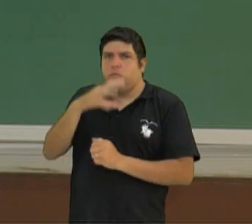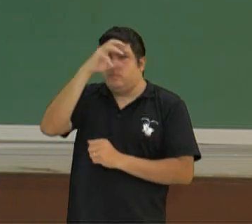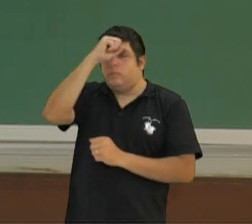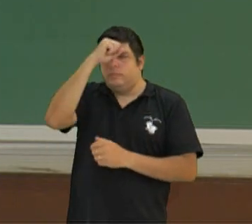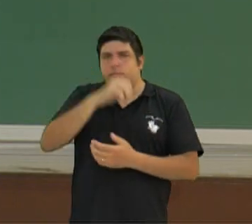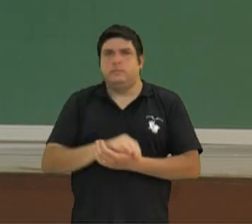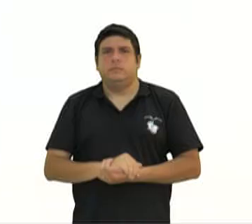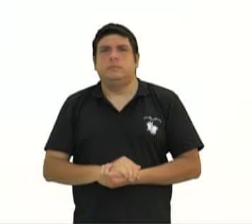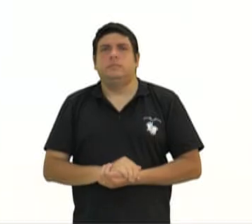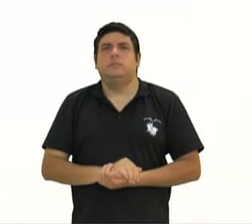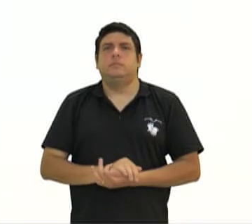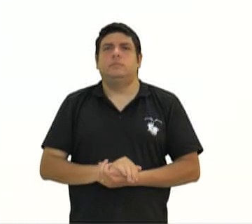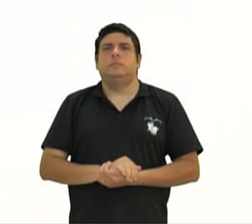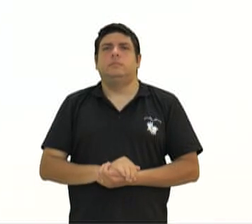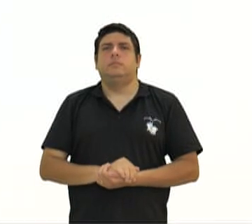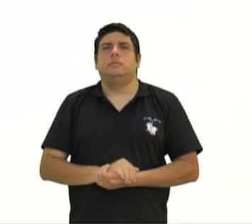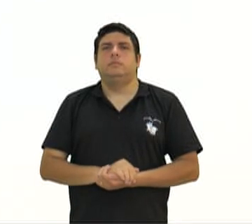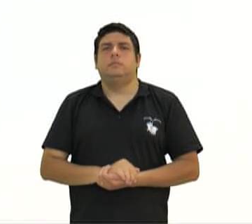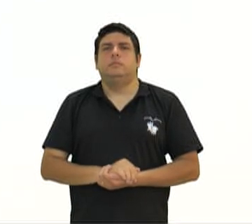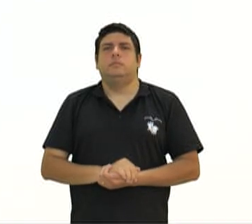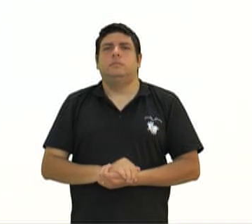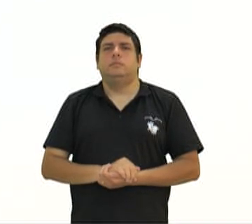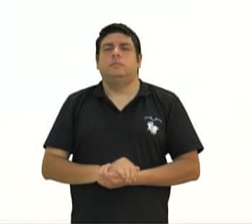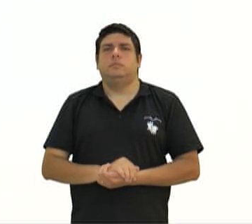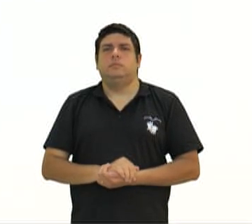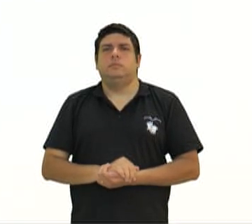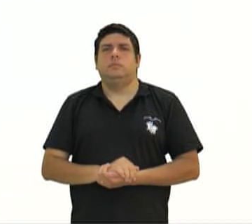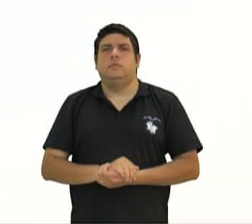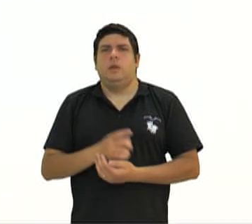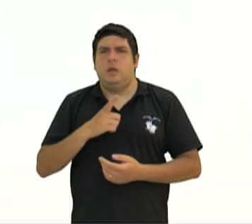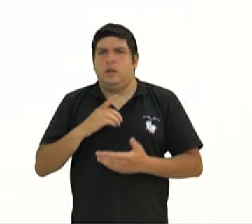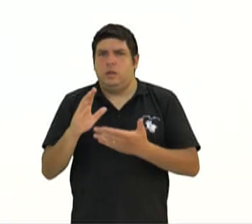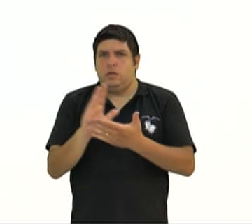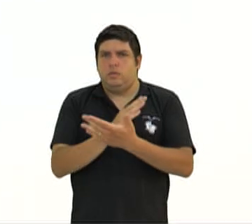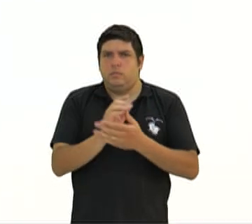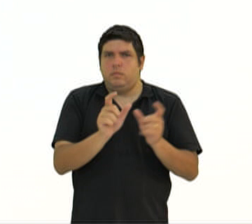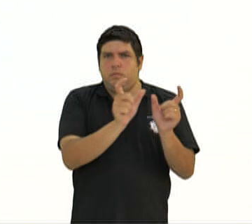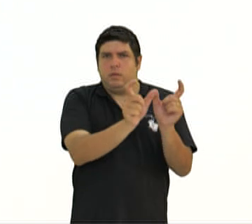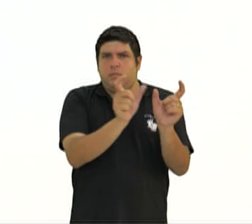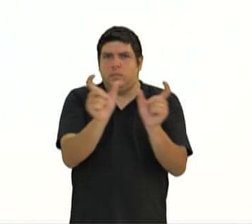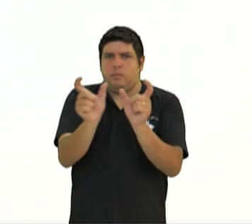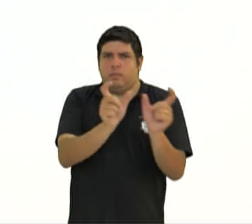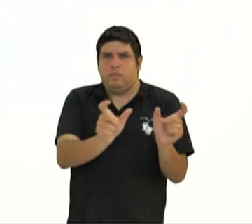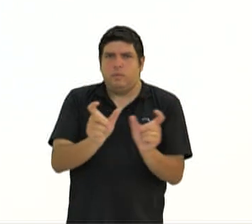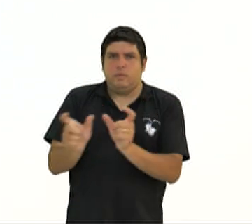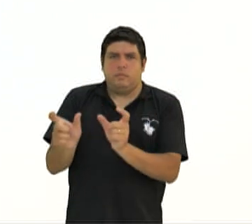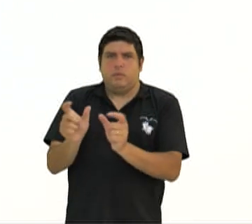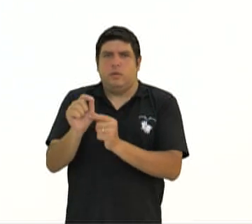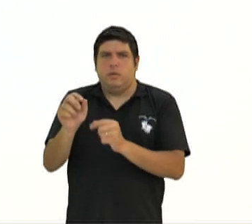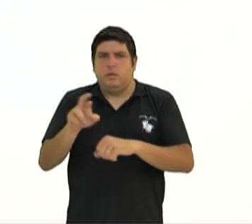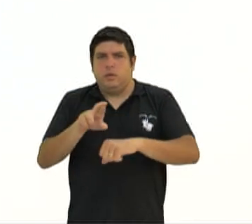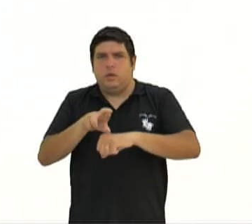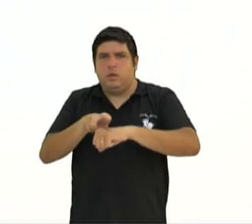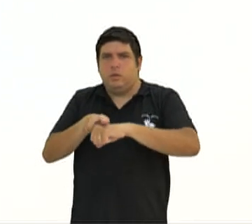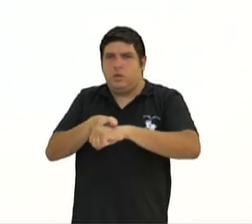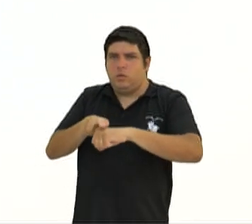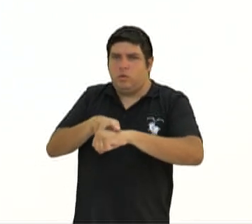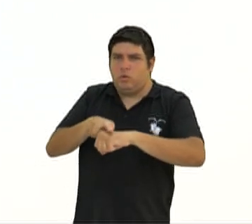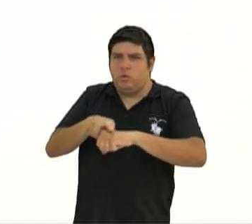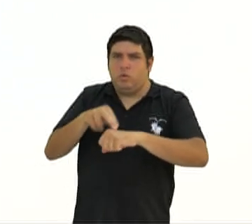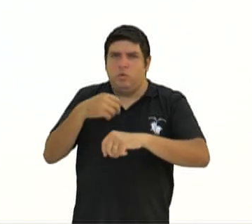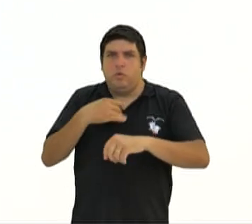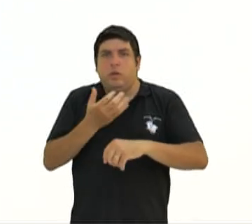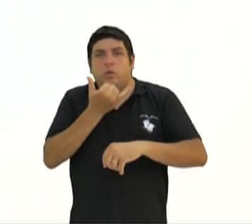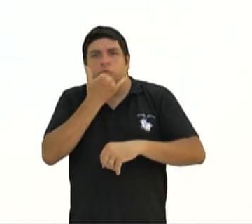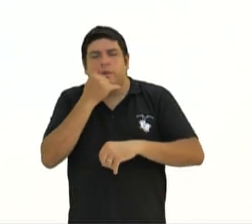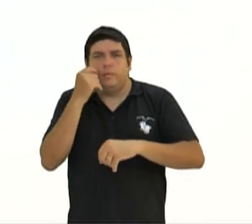1. Match the words to the pictures. Eu tenho aqui algumas palavras que estão em roxo, tá? O professor que vos fala, ele tem um